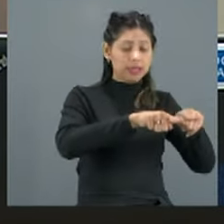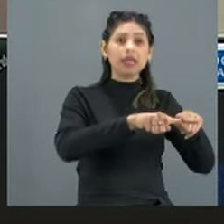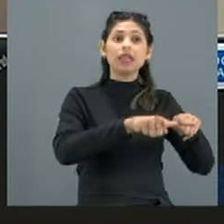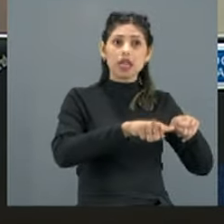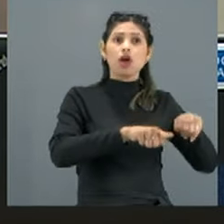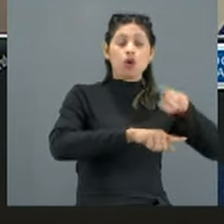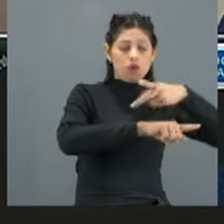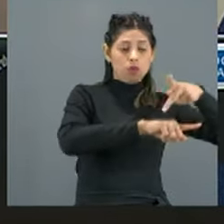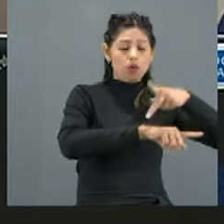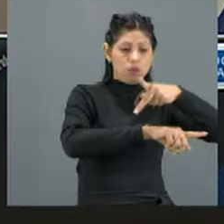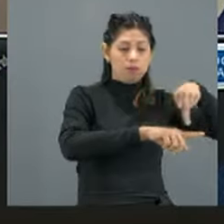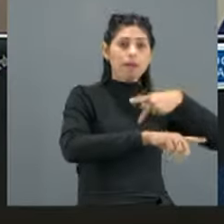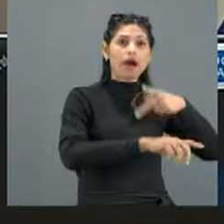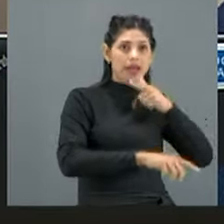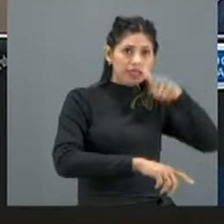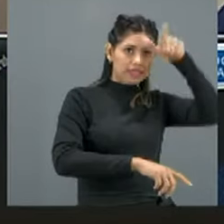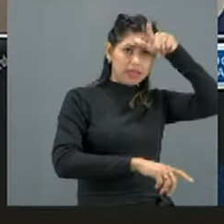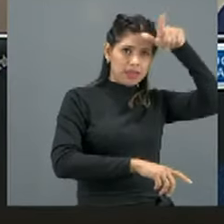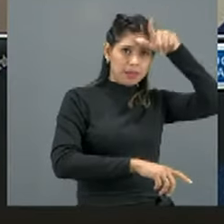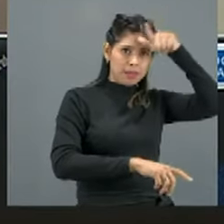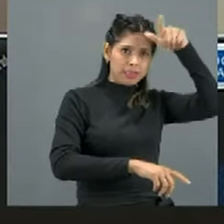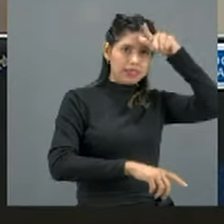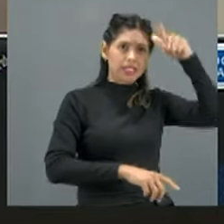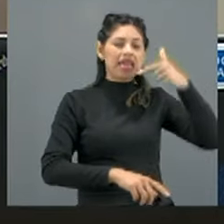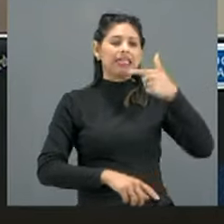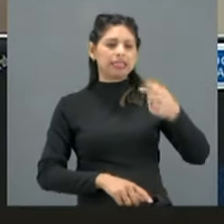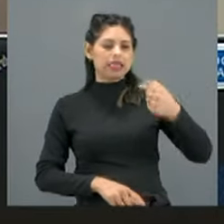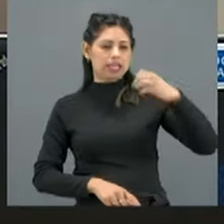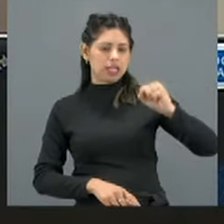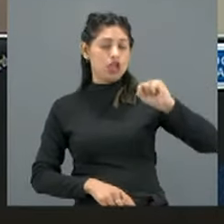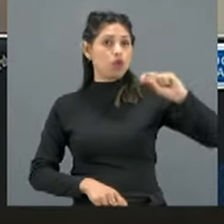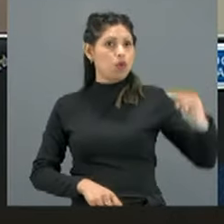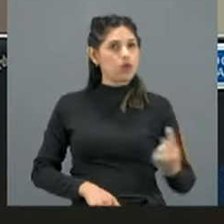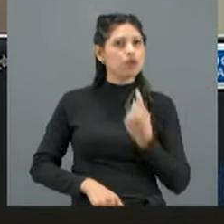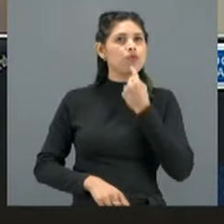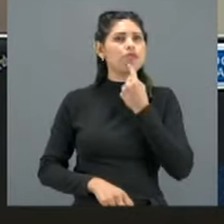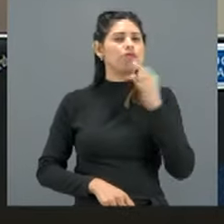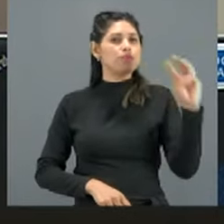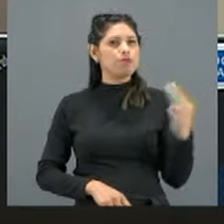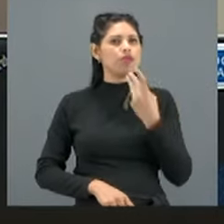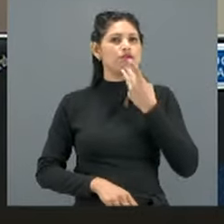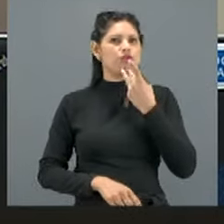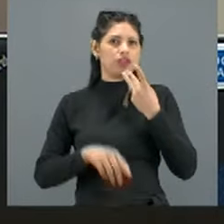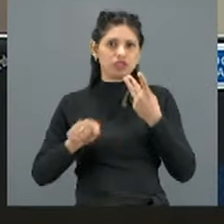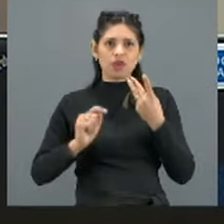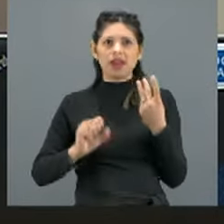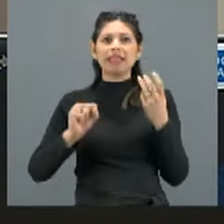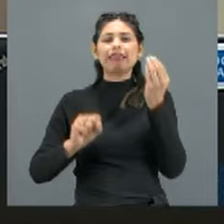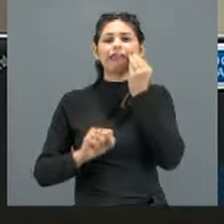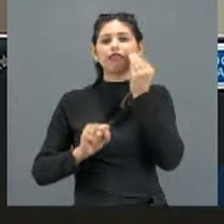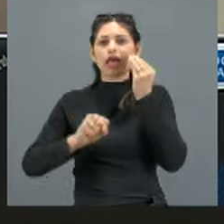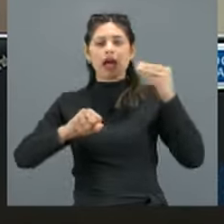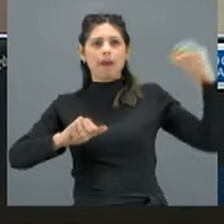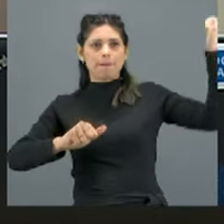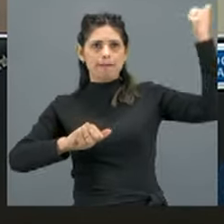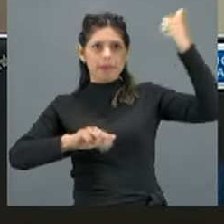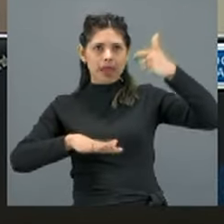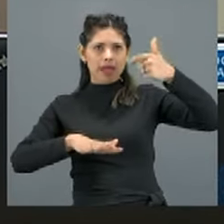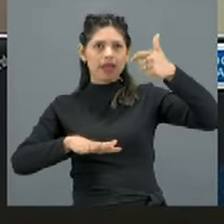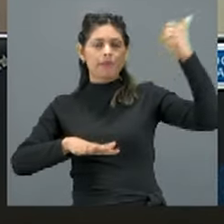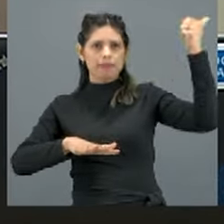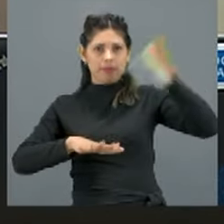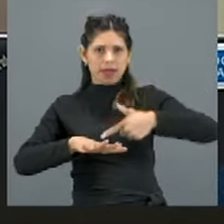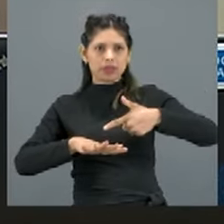para placas solares, pelas comunidades, quer dizer, tomando, usurpando o direito, a prerrogativa do